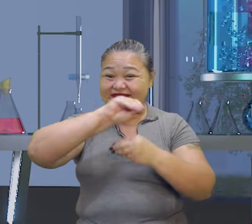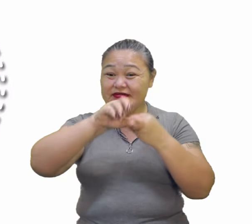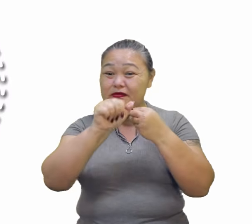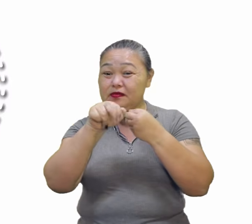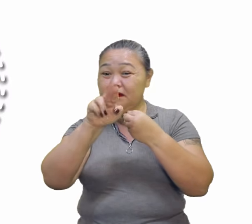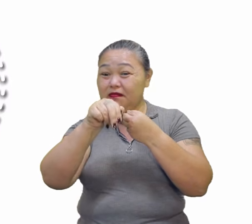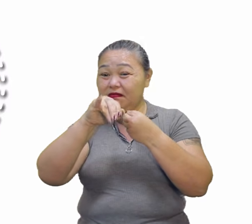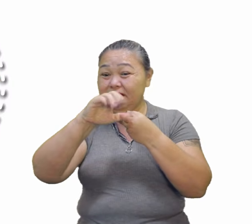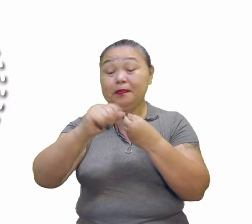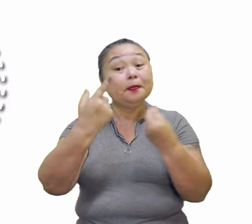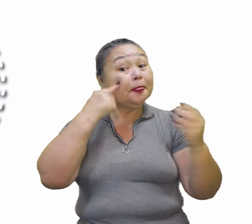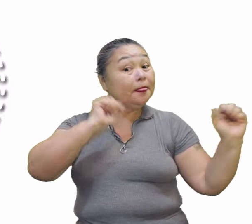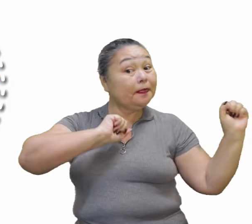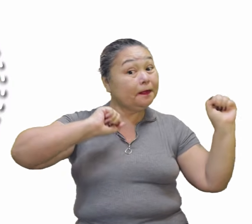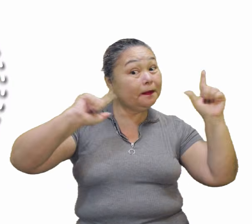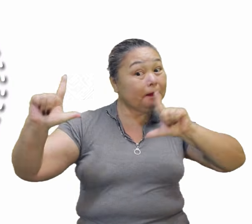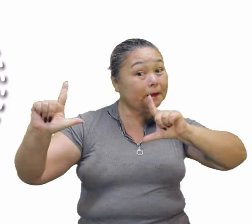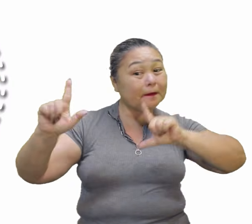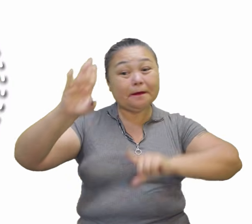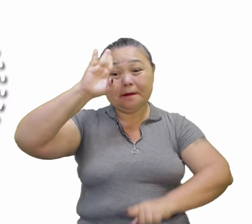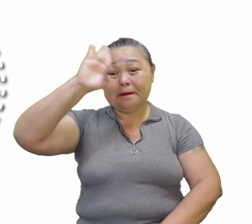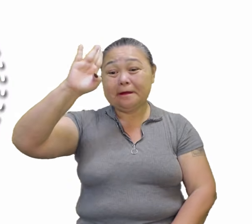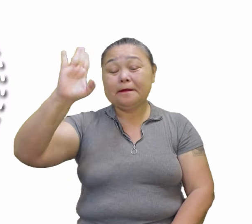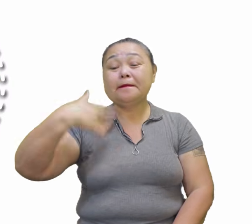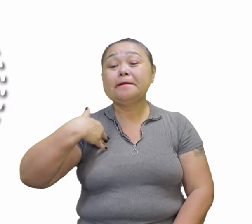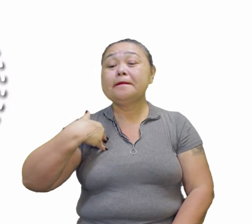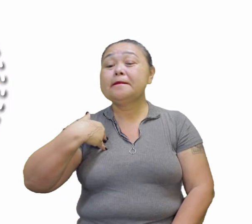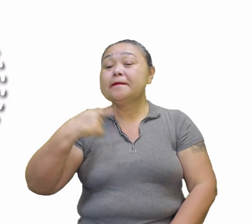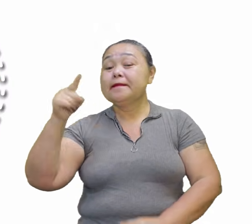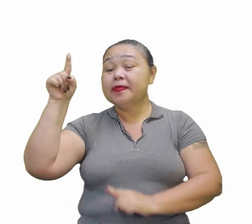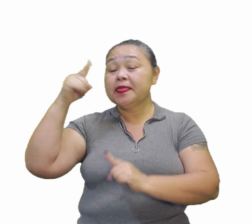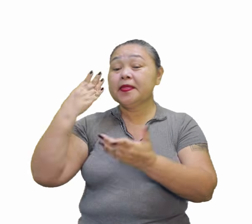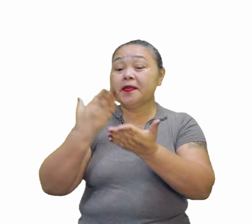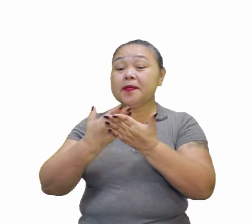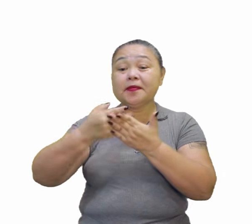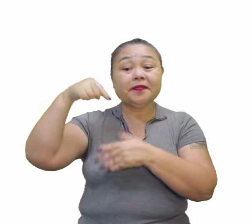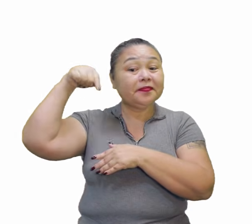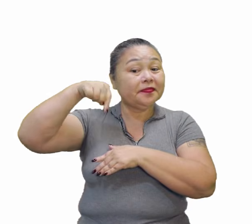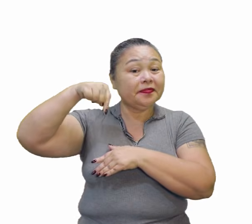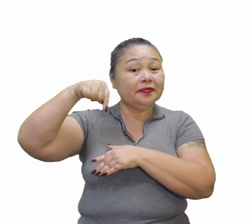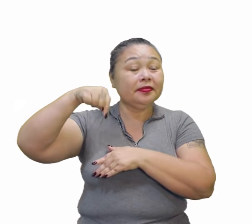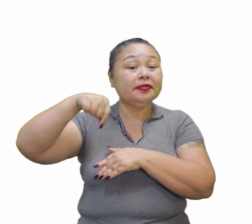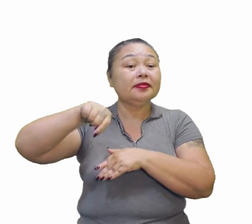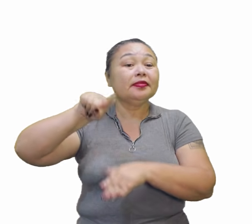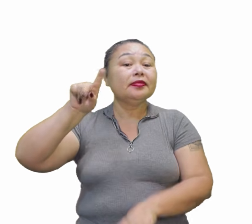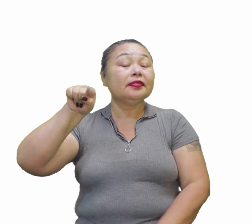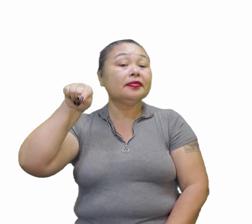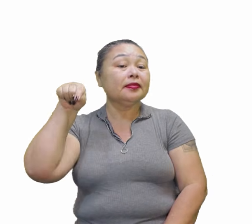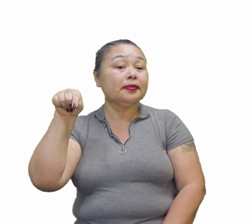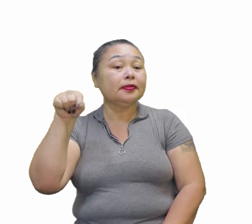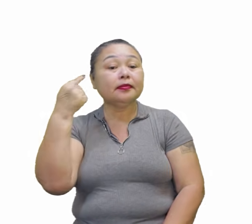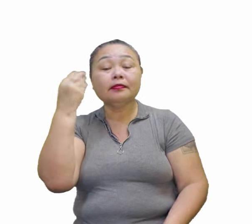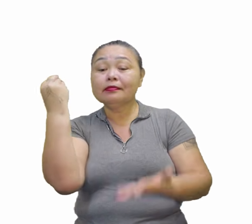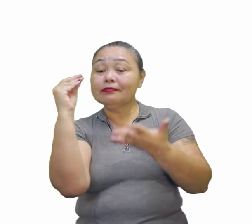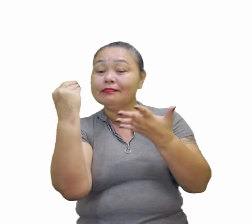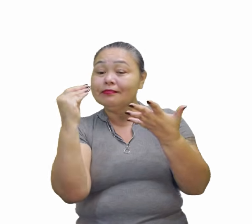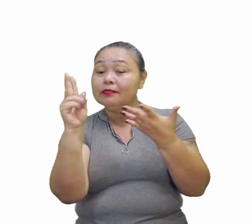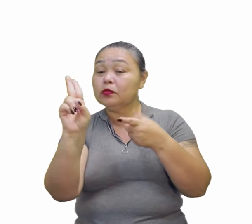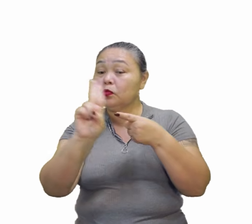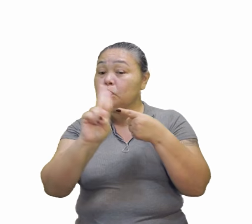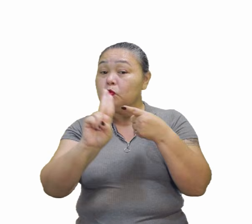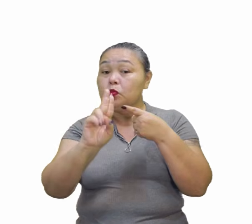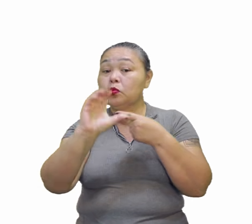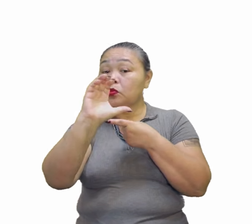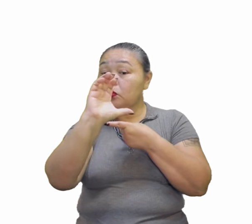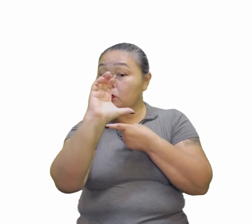Vamos lá no slide pra gente ver os principais tópicos da aula de hoje. Nós trabalhamos as nomenclaturas